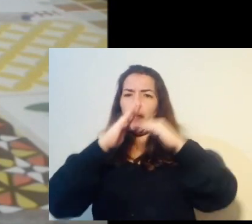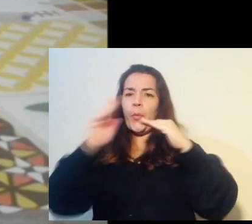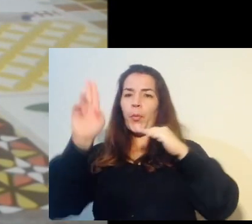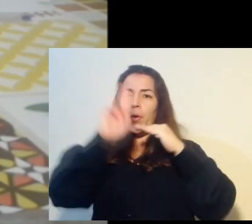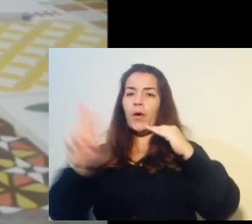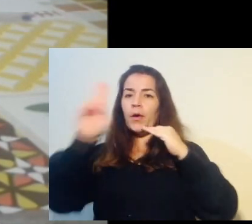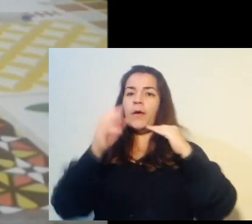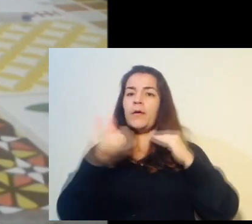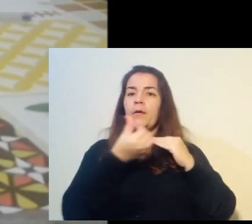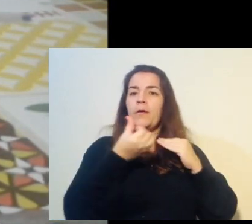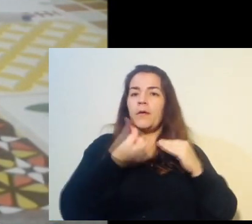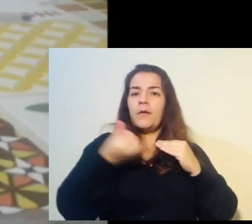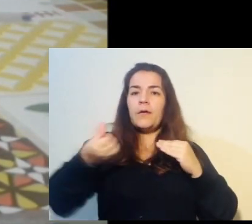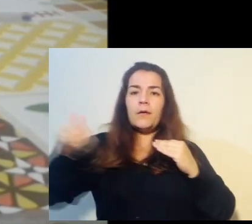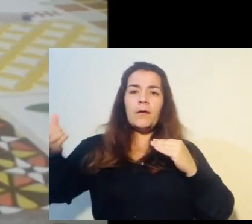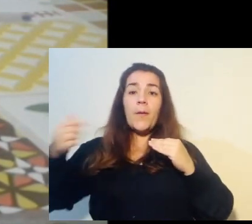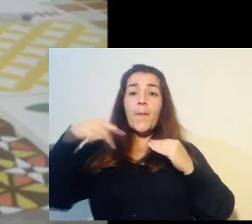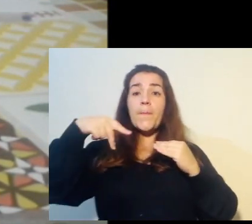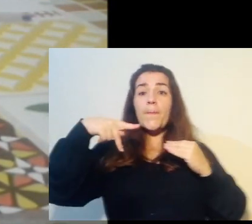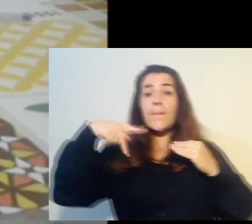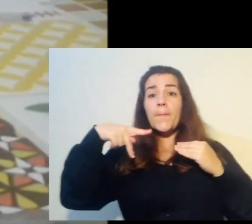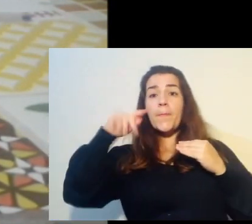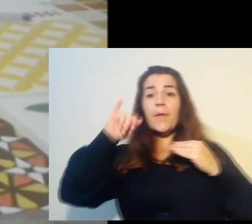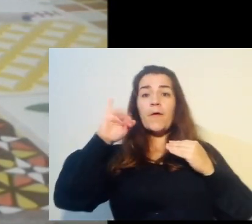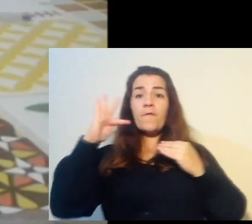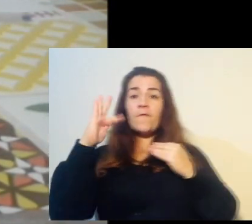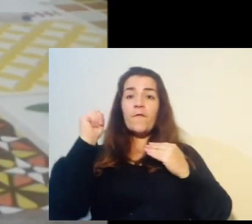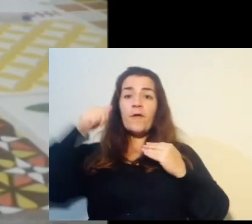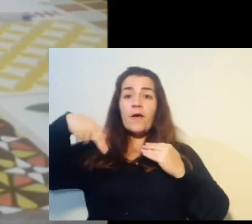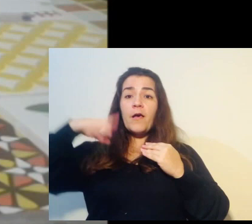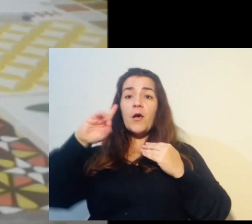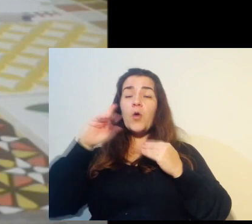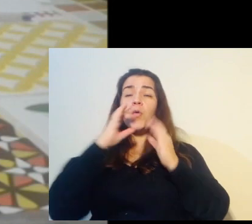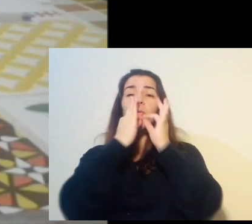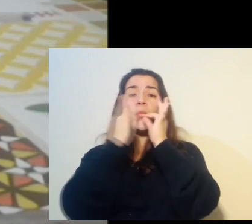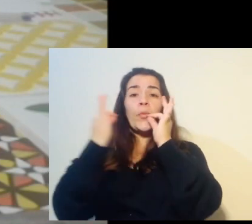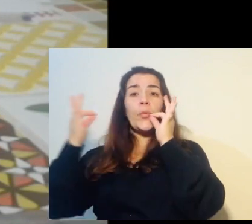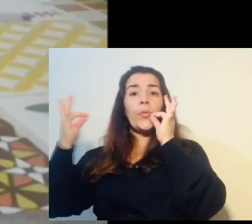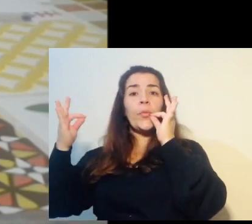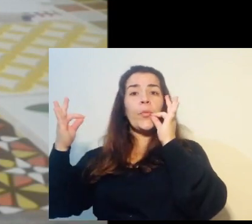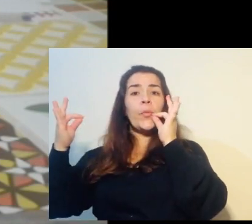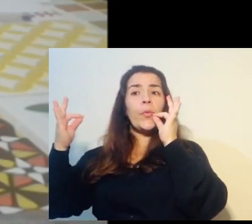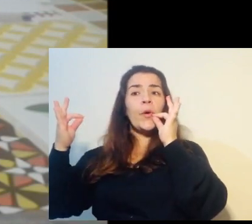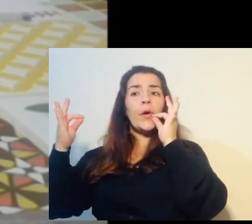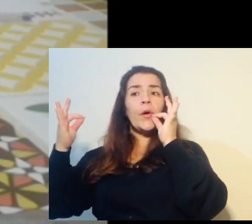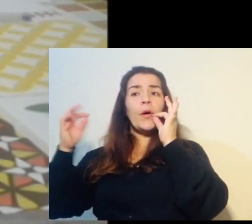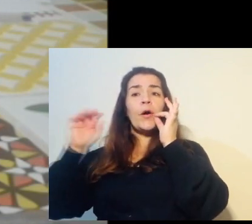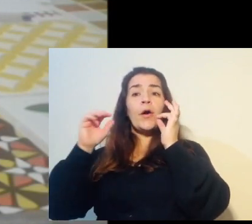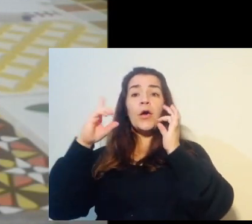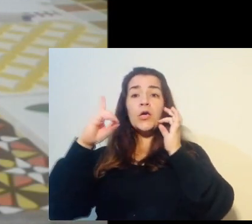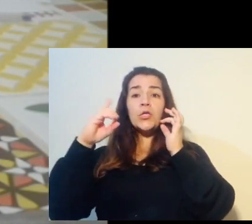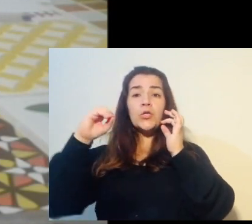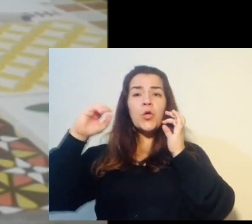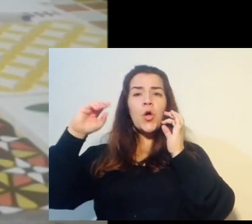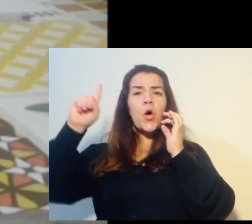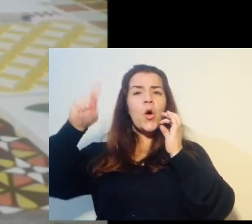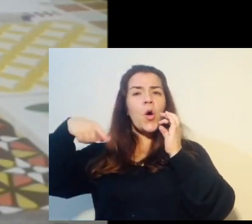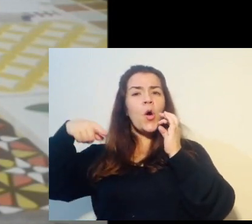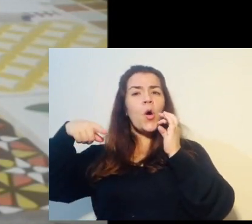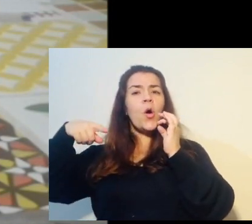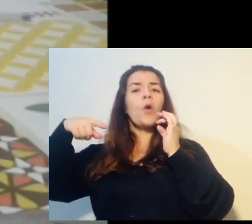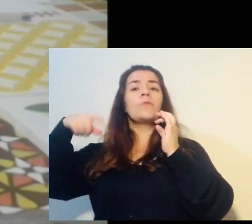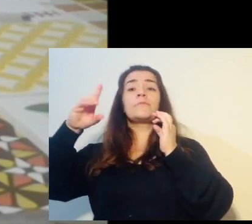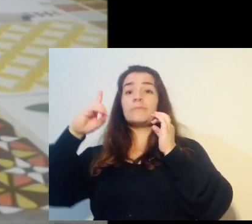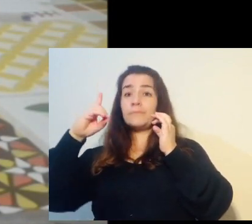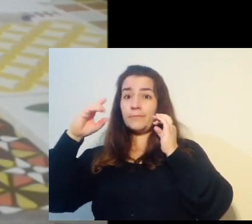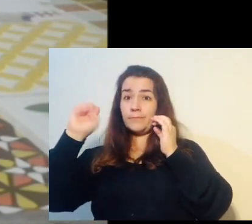furos. A gente tem um pífano, uma flauta aqui que tá afinada em Dó, Ré, Mi, Fá, Sol, Lá,